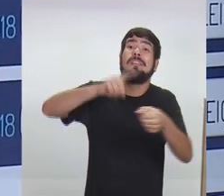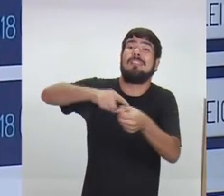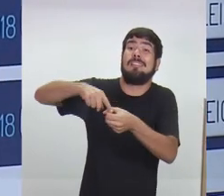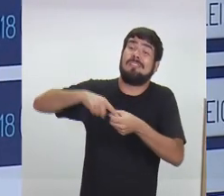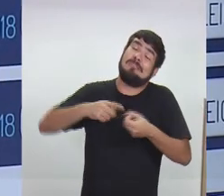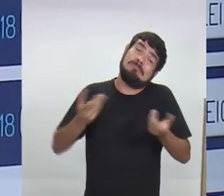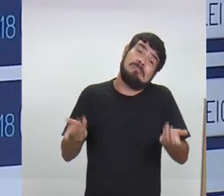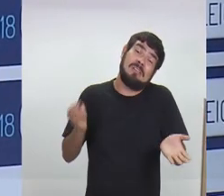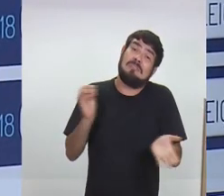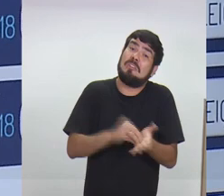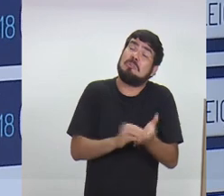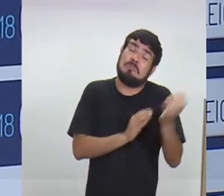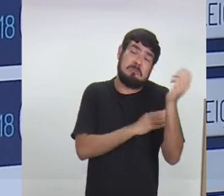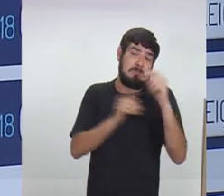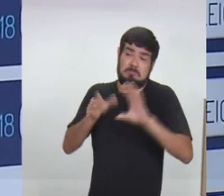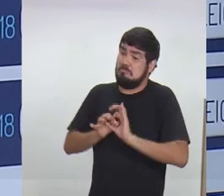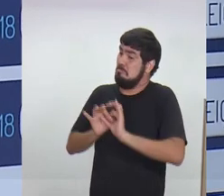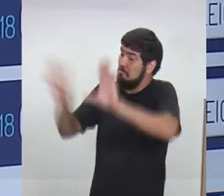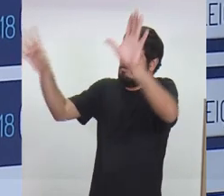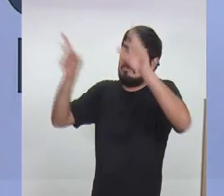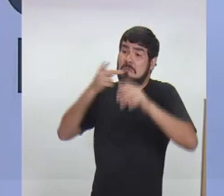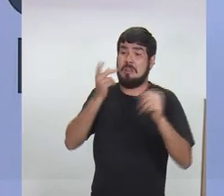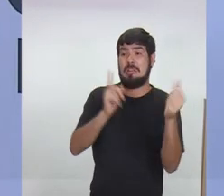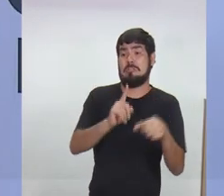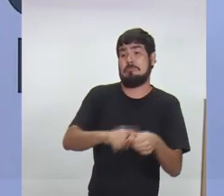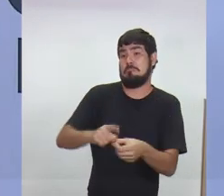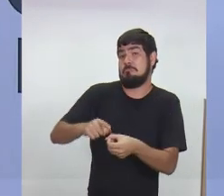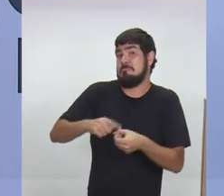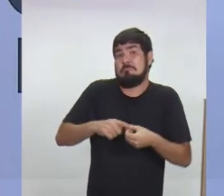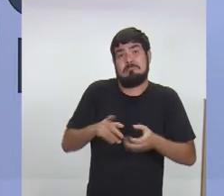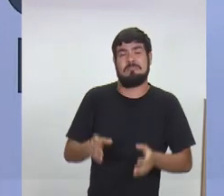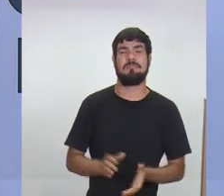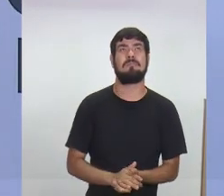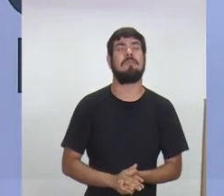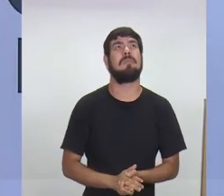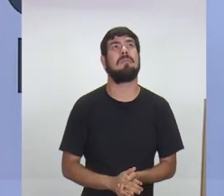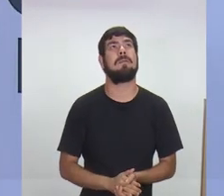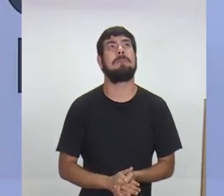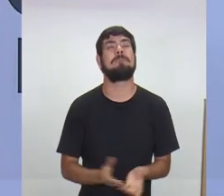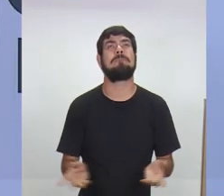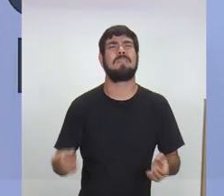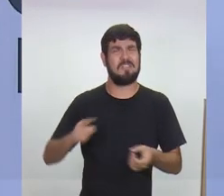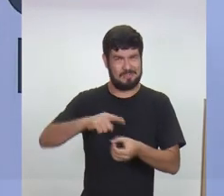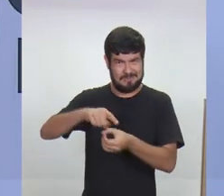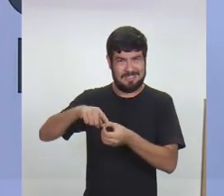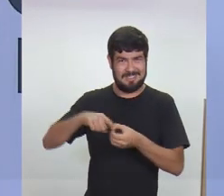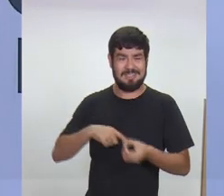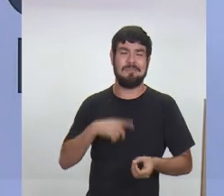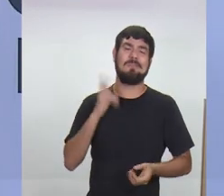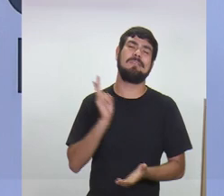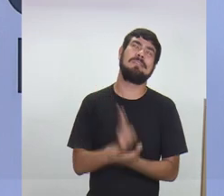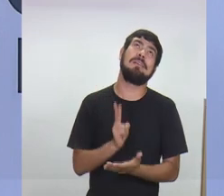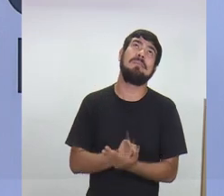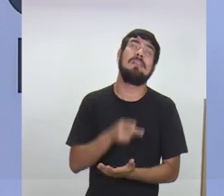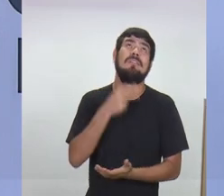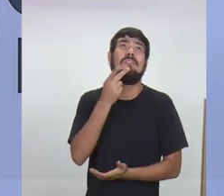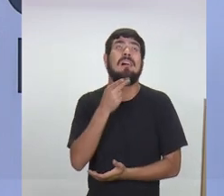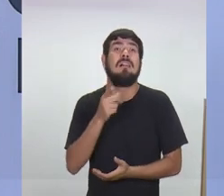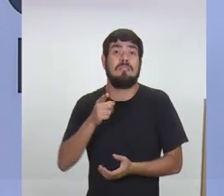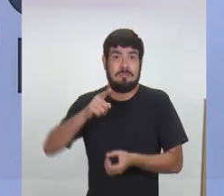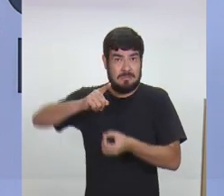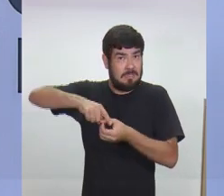senhor pode falar durante dois minutos sobre esse tema a questão do mundo fifa haviam colocado no interior de modo geral